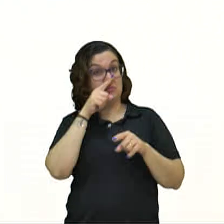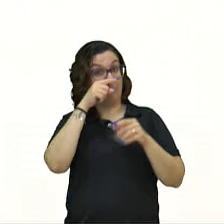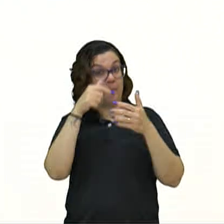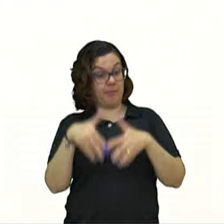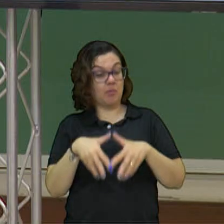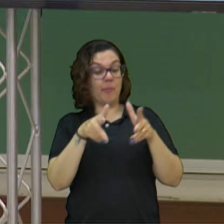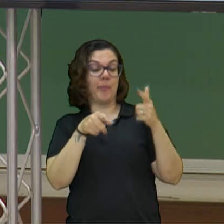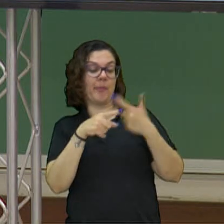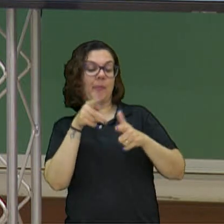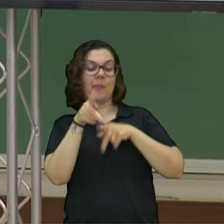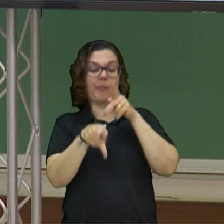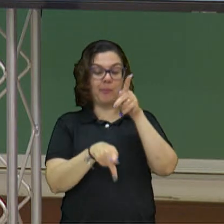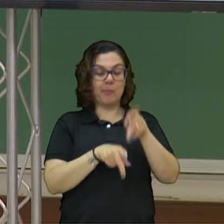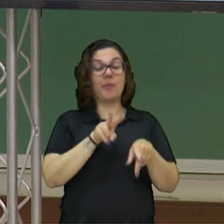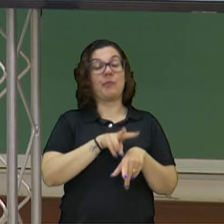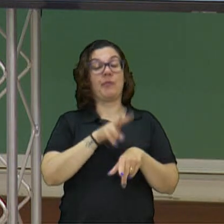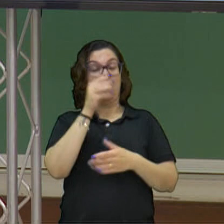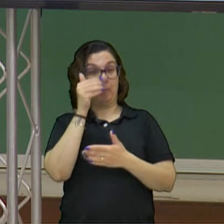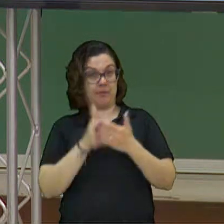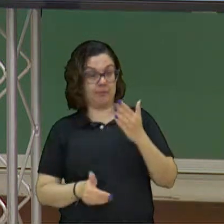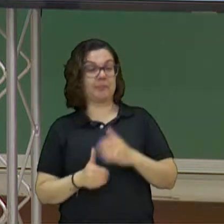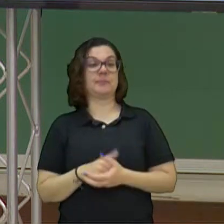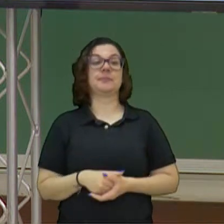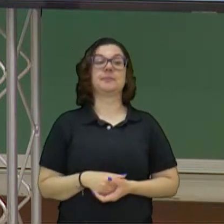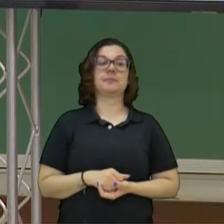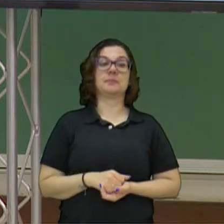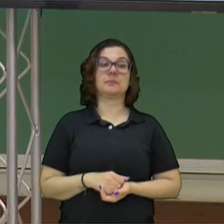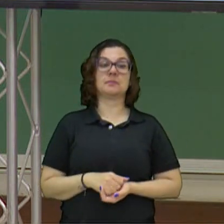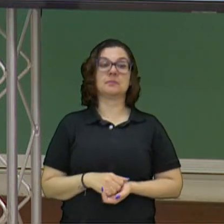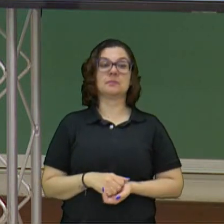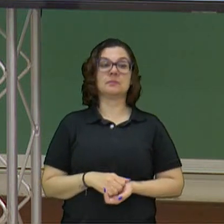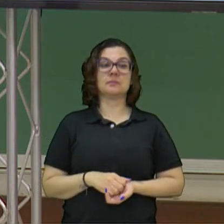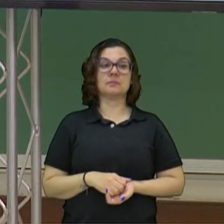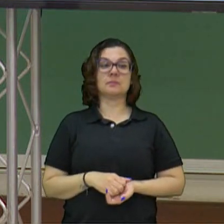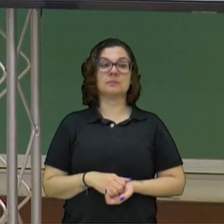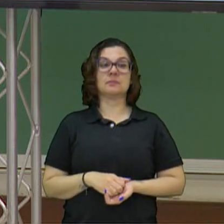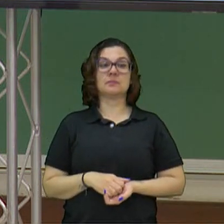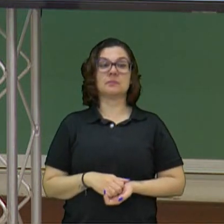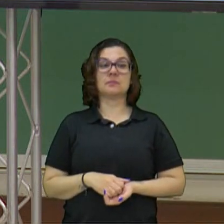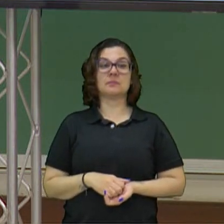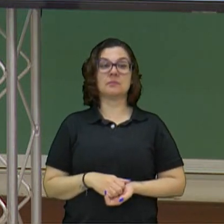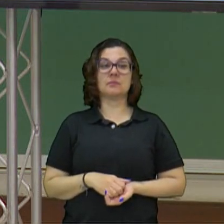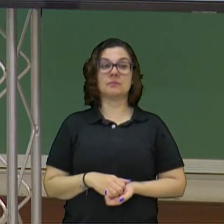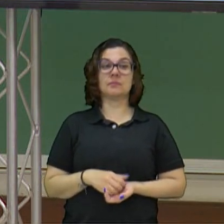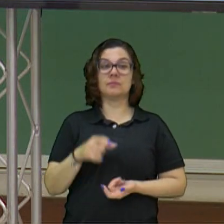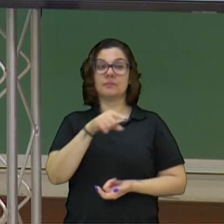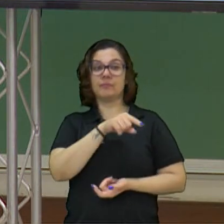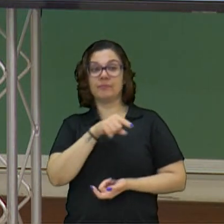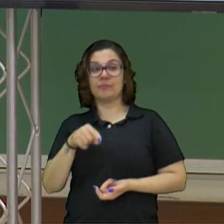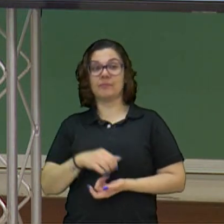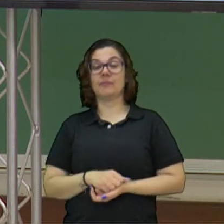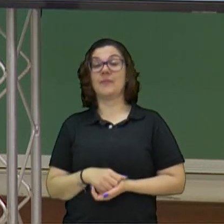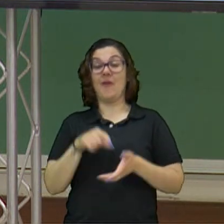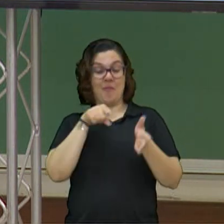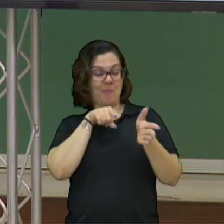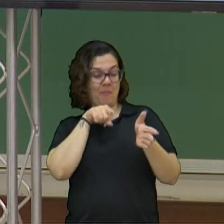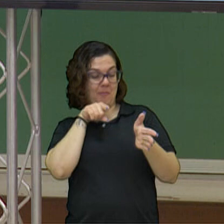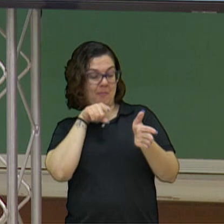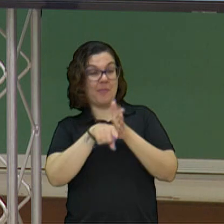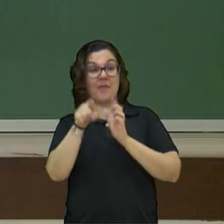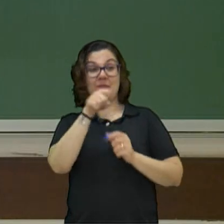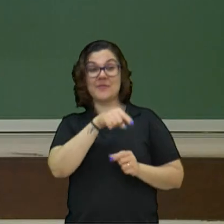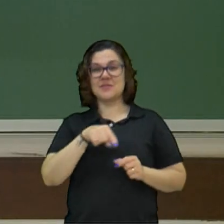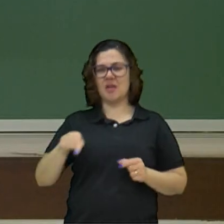né para a população e até pro nosso planeta e vamos ao funcionário